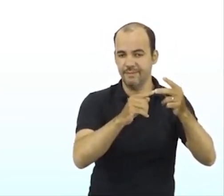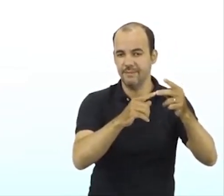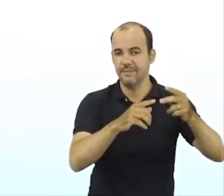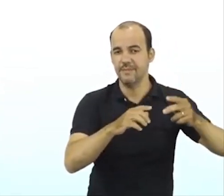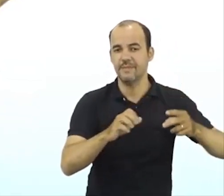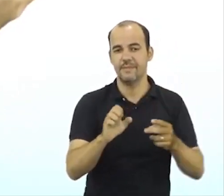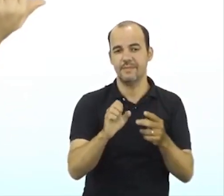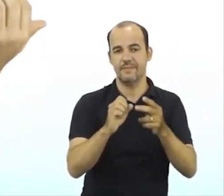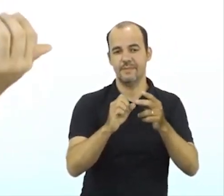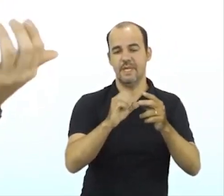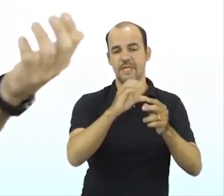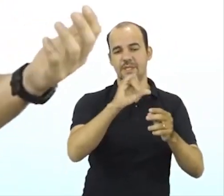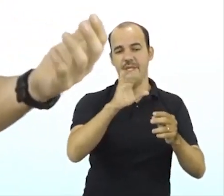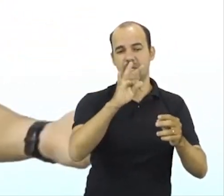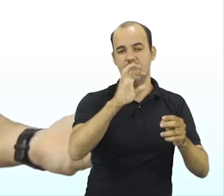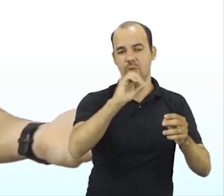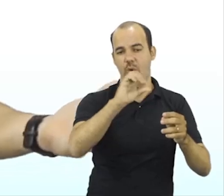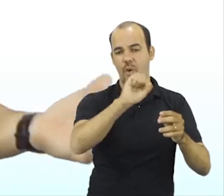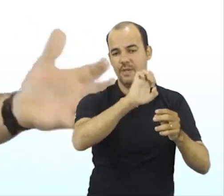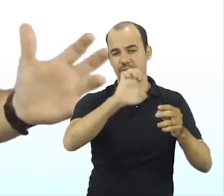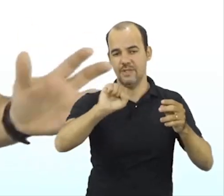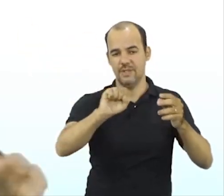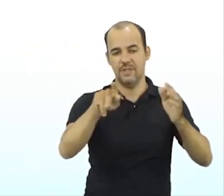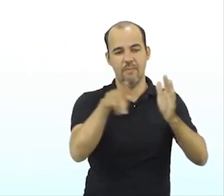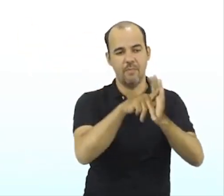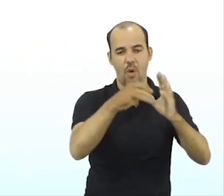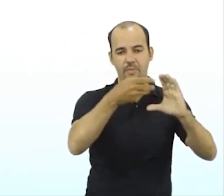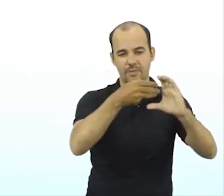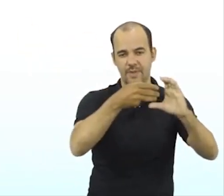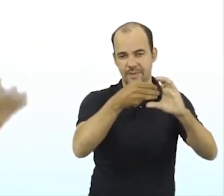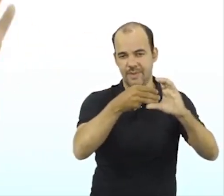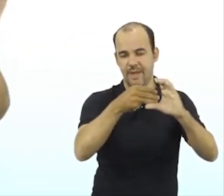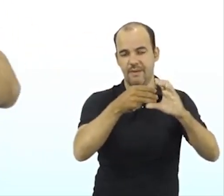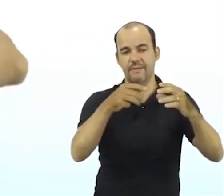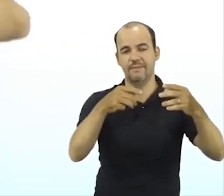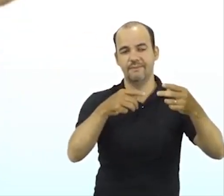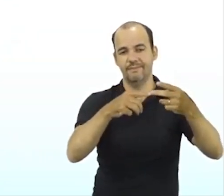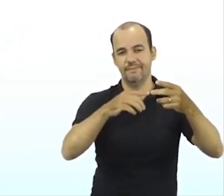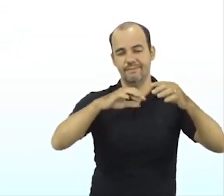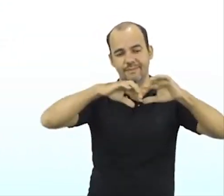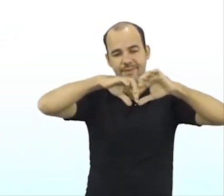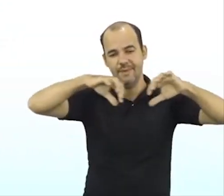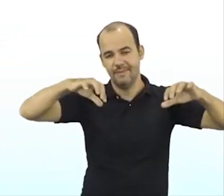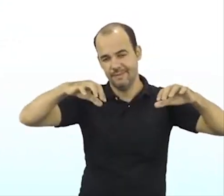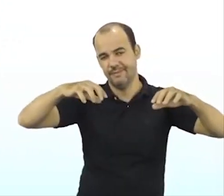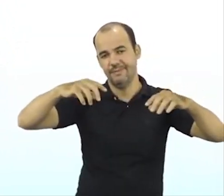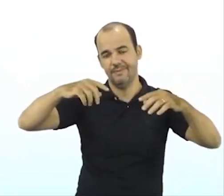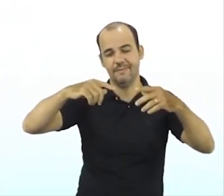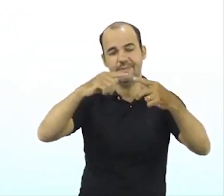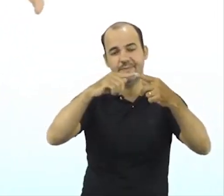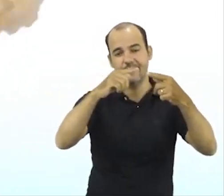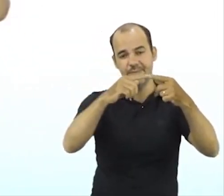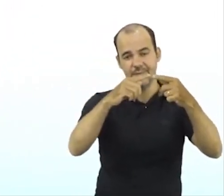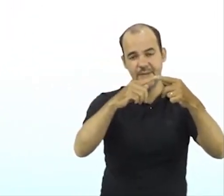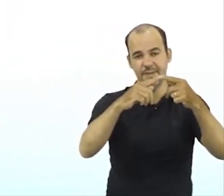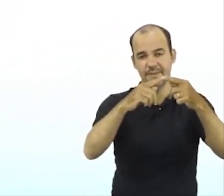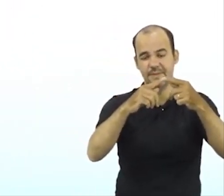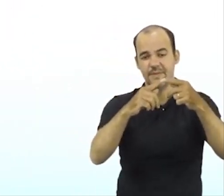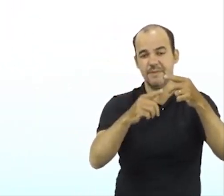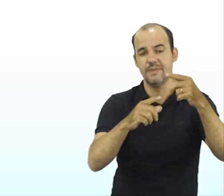e a pinocitose. Ah, e as exocitoses também são ativos, tá? Então, olhe, transportes